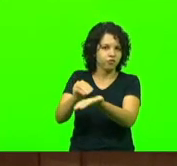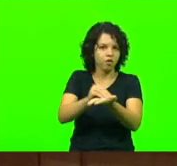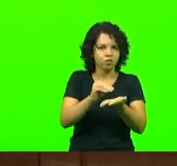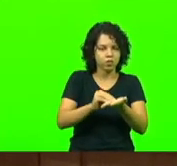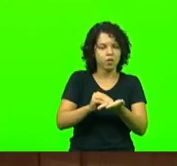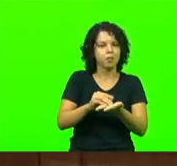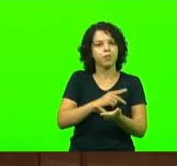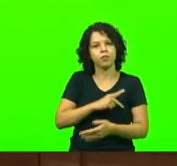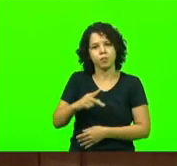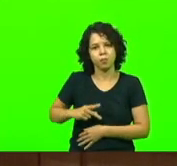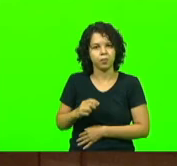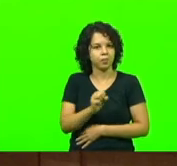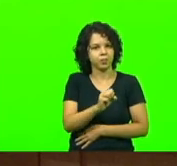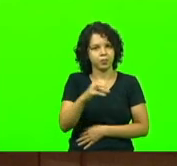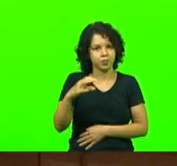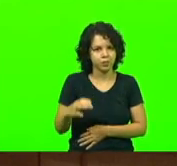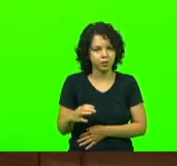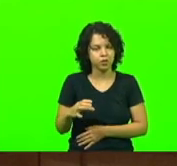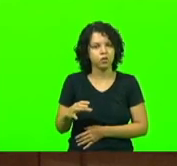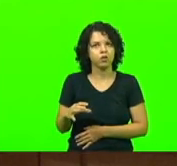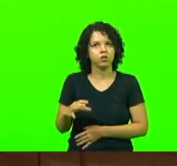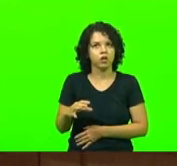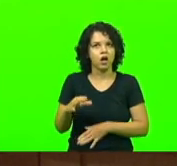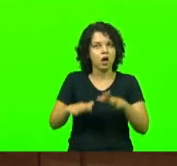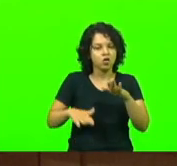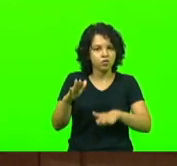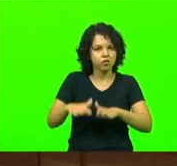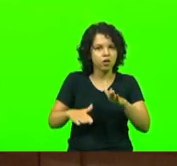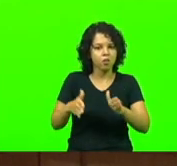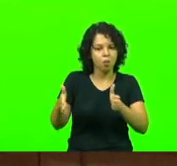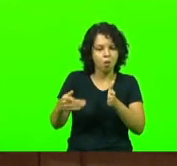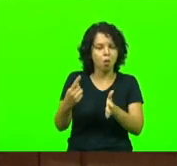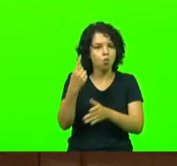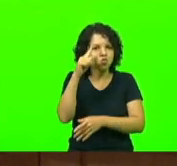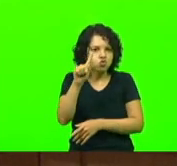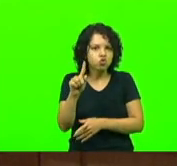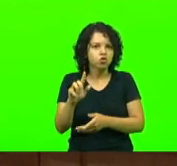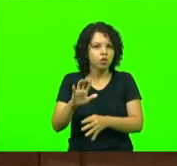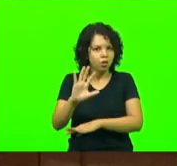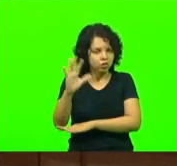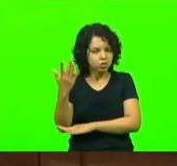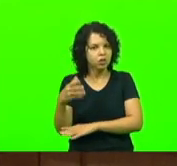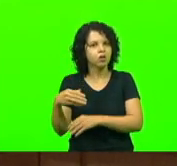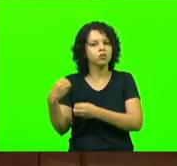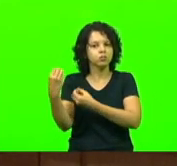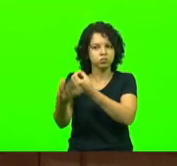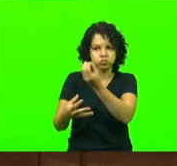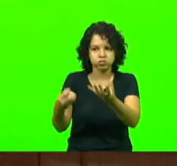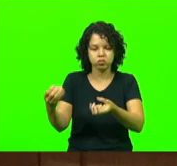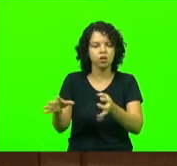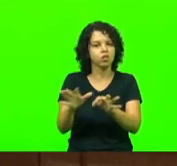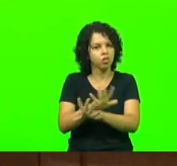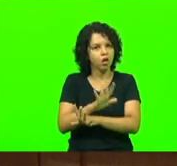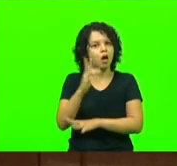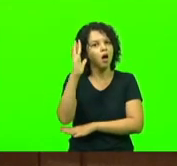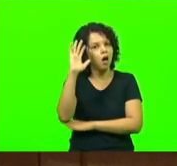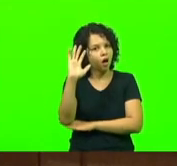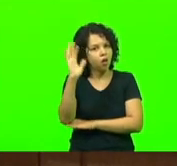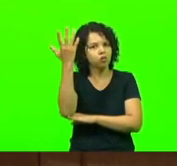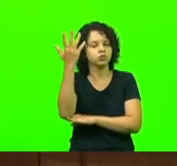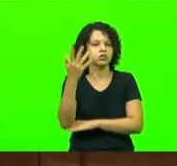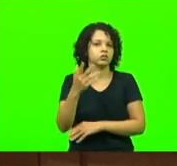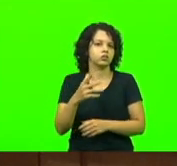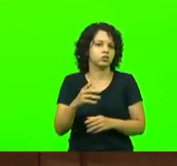Santa Catarina. Foram todos isso, às vezes é uma questão momentânea de um dia, foi suprido, coisa normal, e